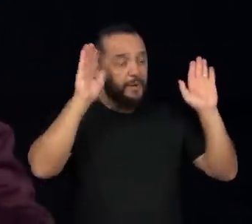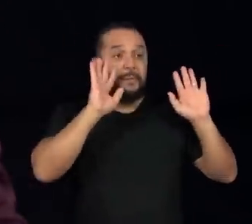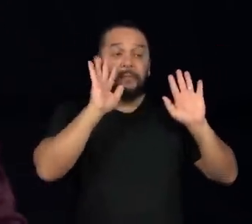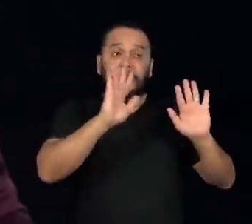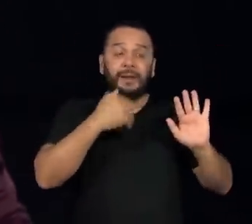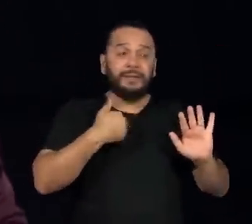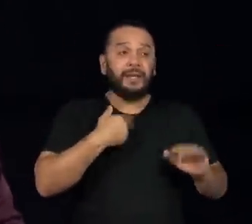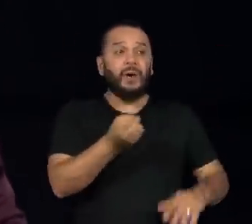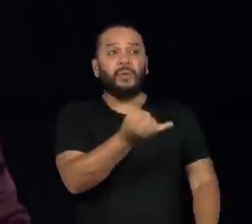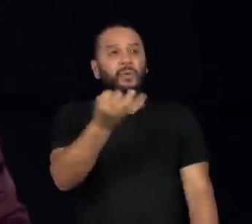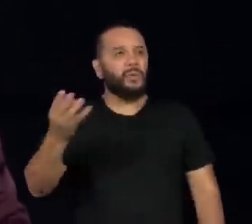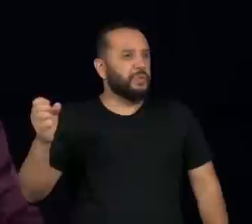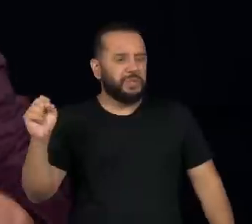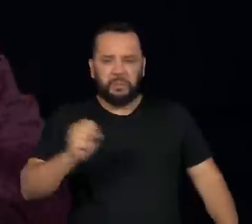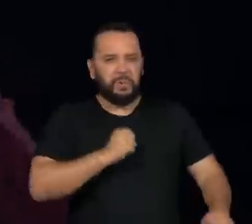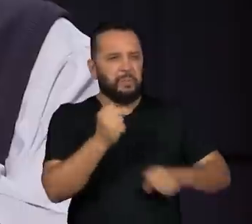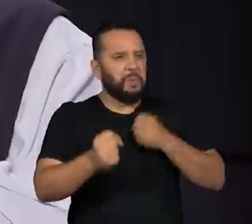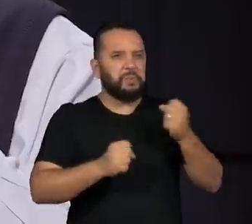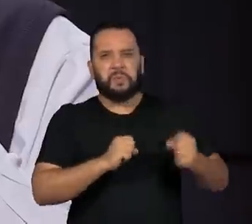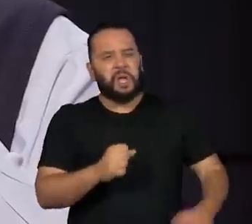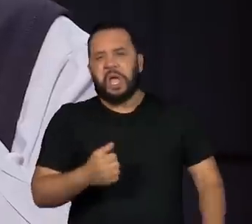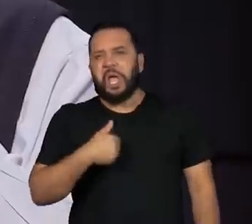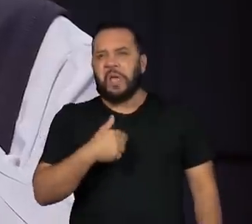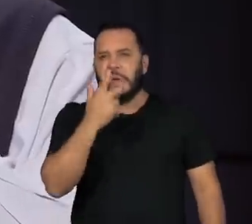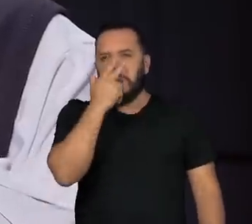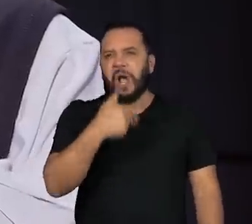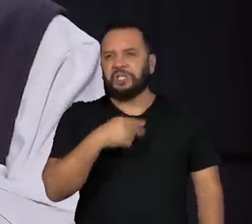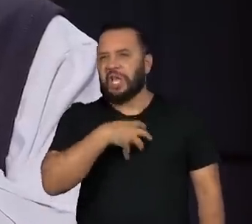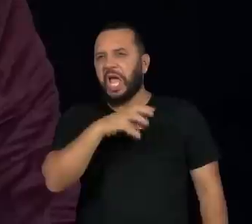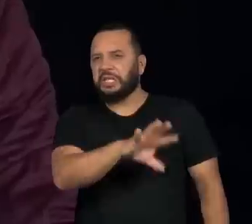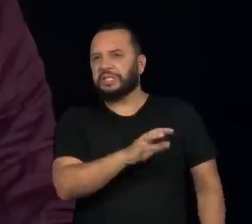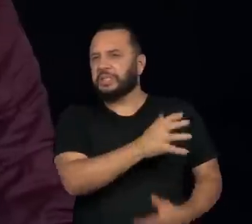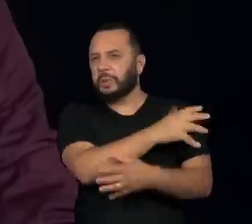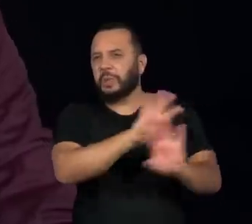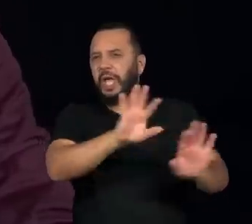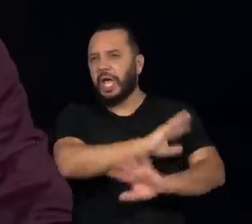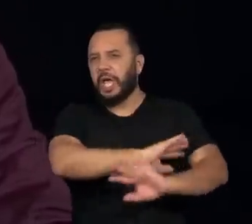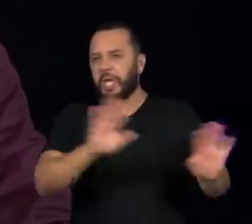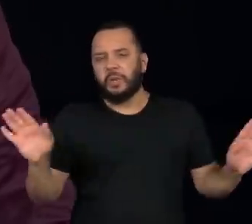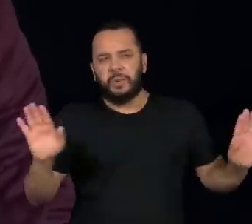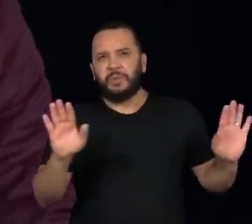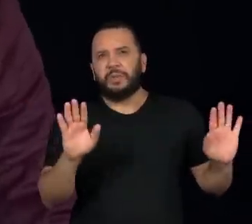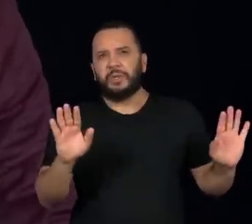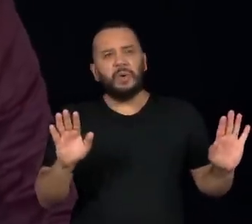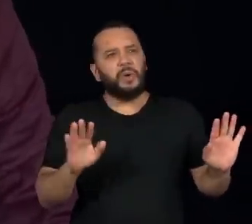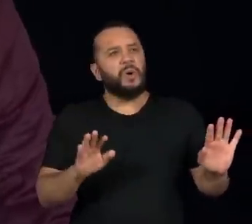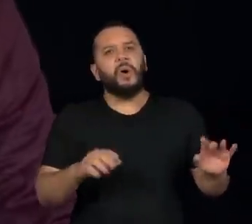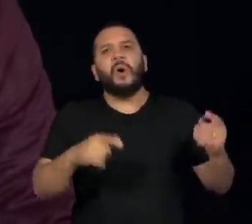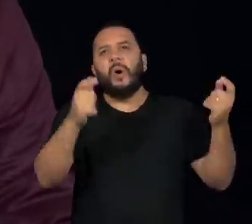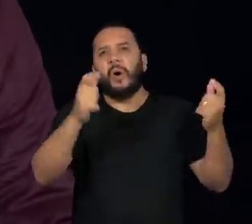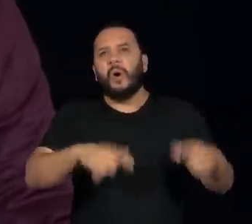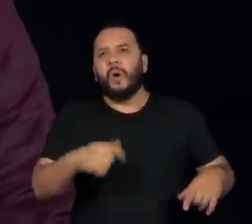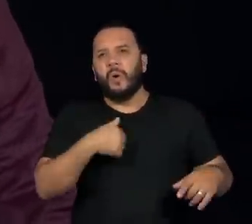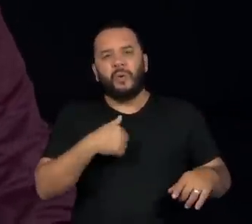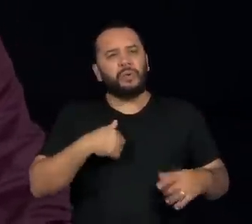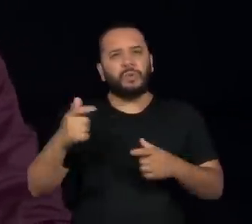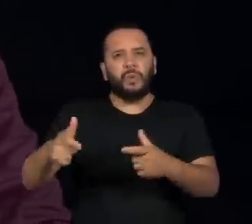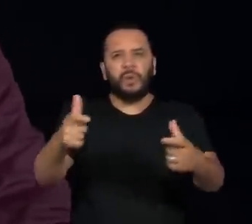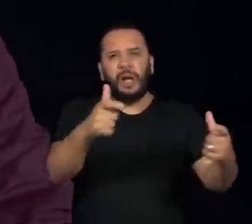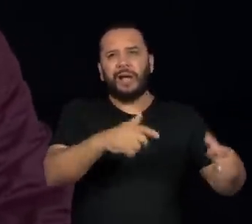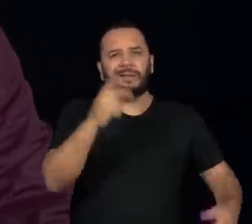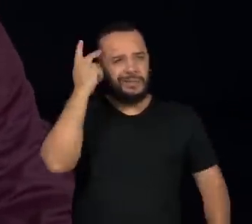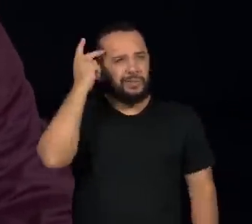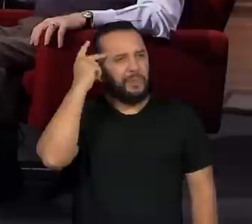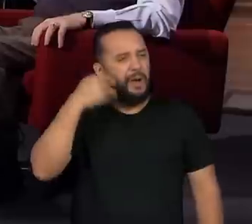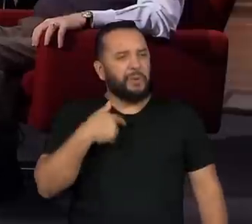eu vejo muita gente que fala assim não eu acho que é assim mesmo e não quero mais saber onde ficam os bairros da cidade de São Paulo eu